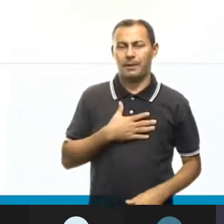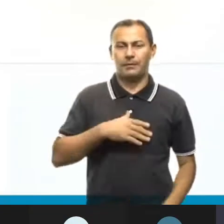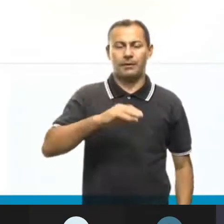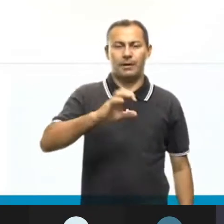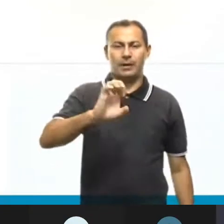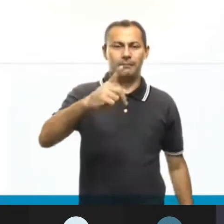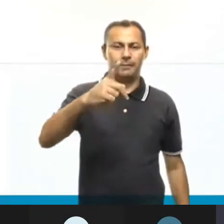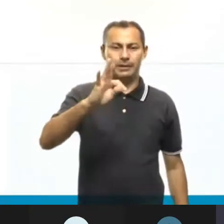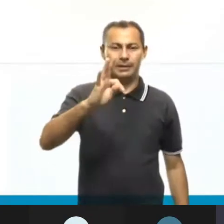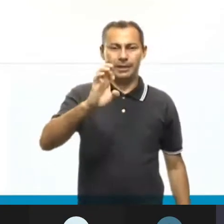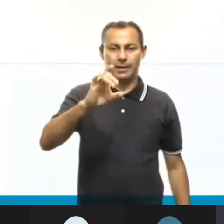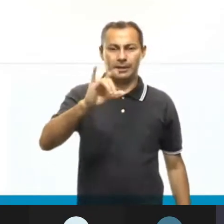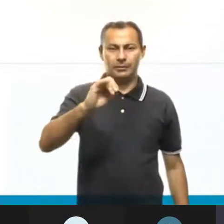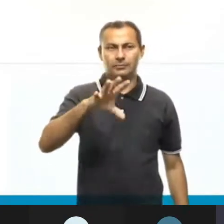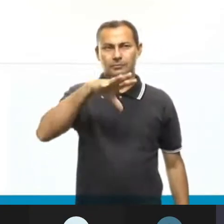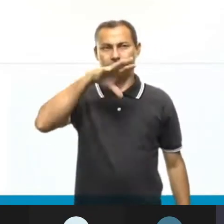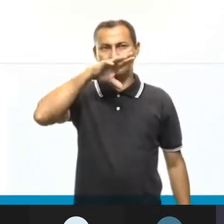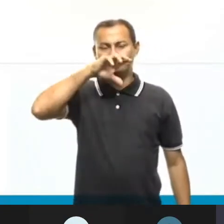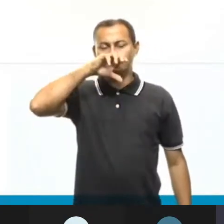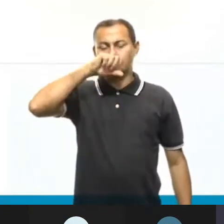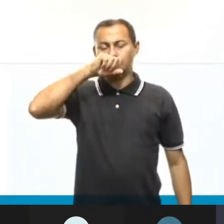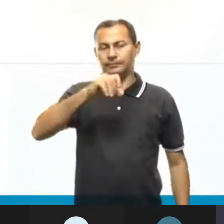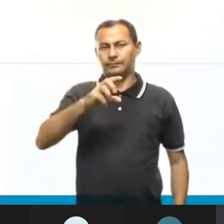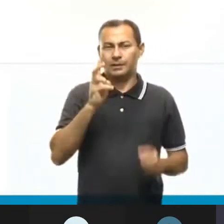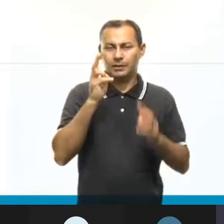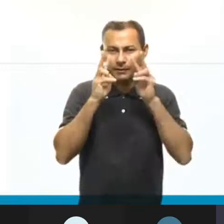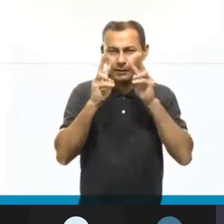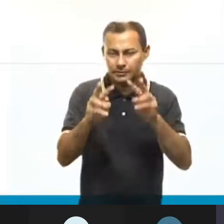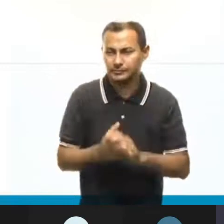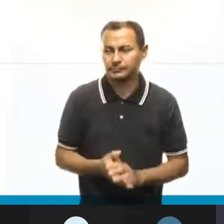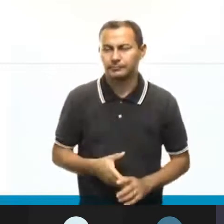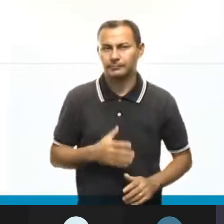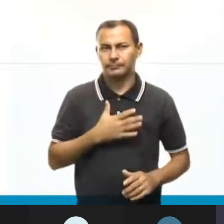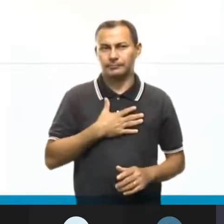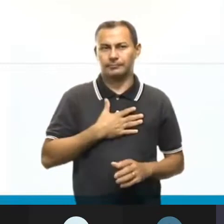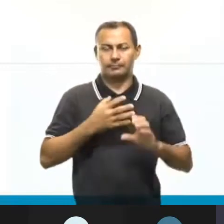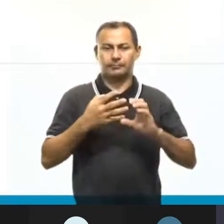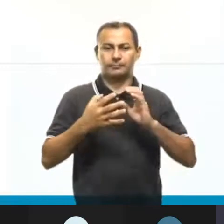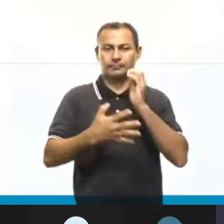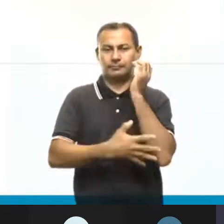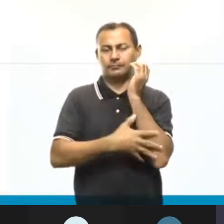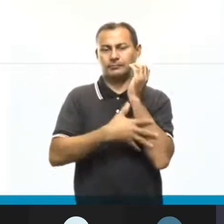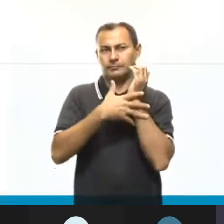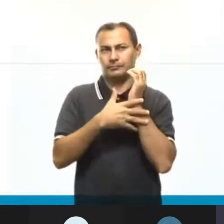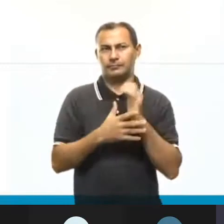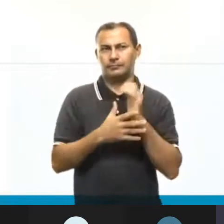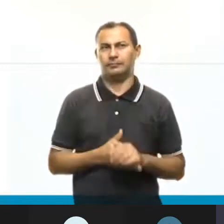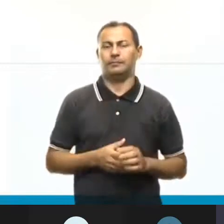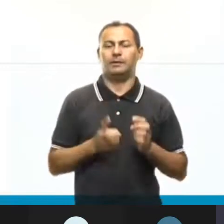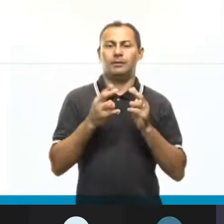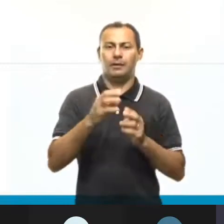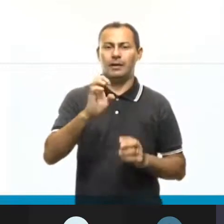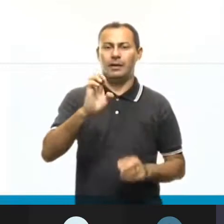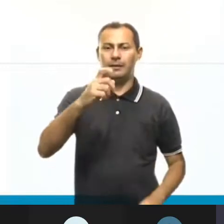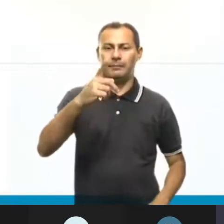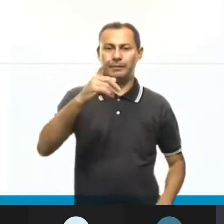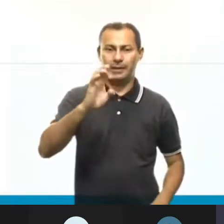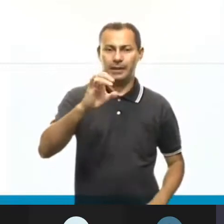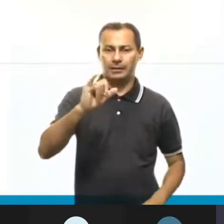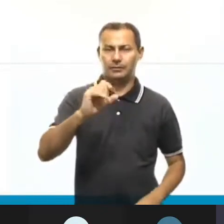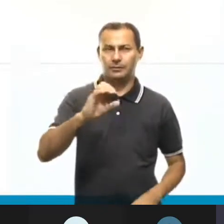meu epitélio respiratório, tá? O que eu observo aqui? O meu tecido, que é classificado como